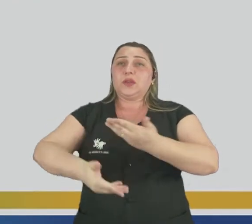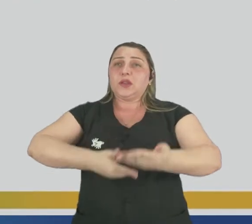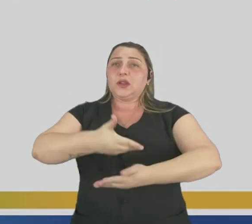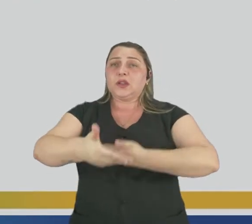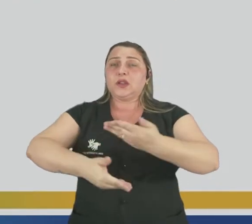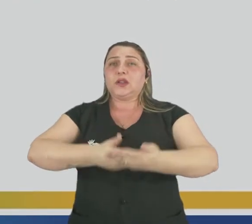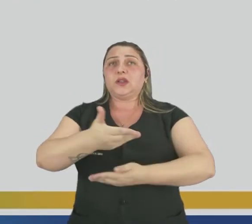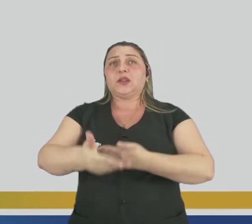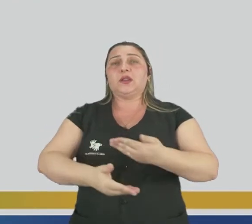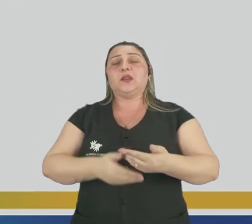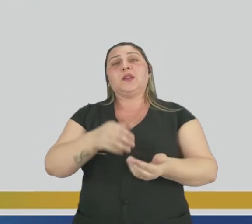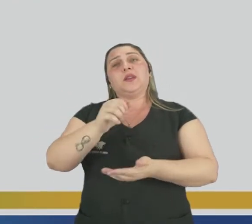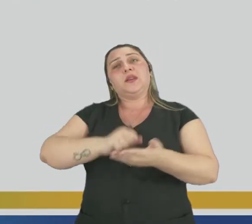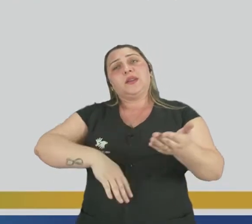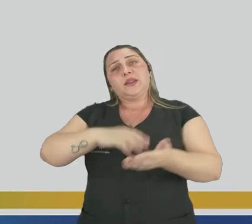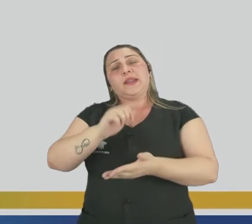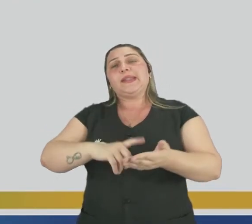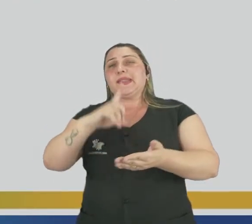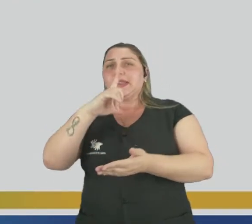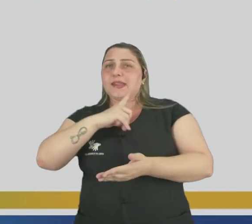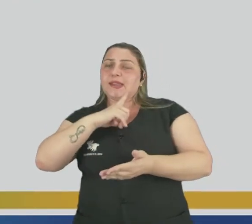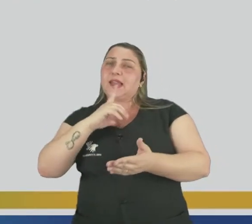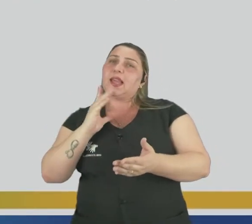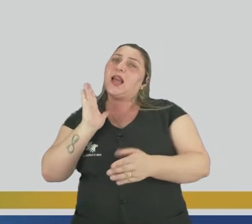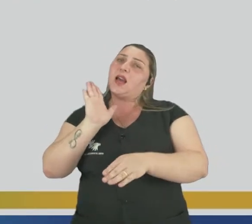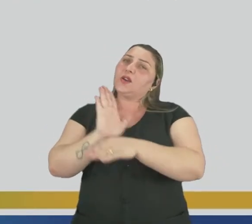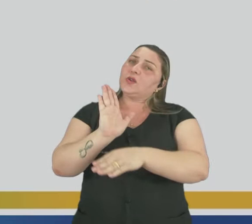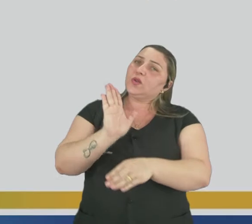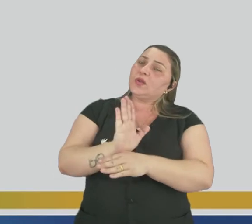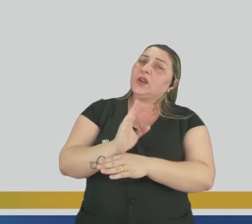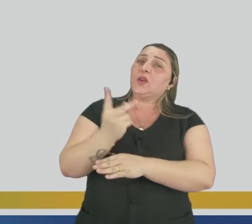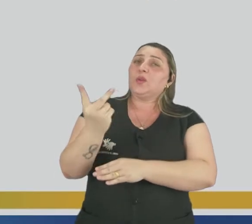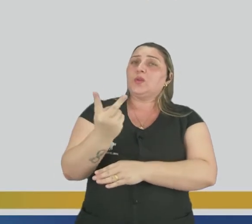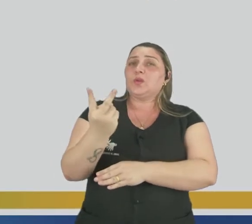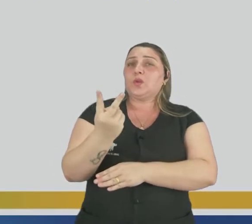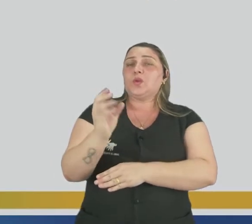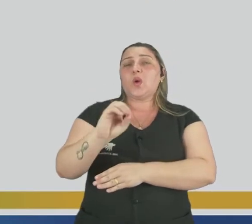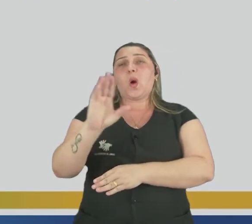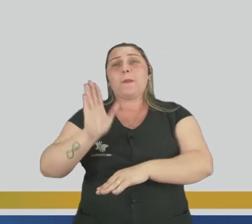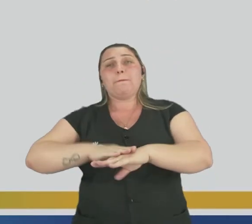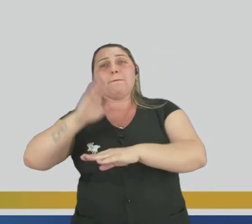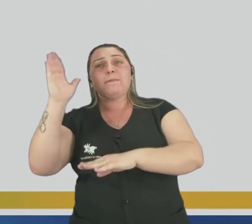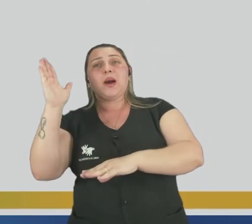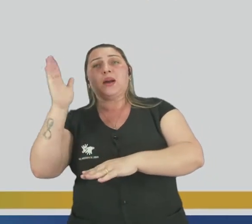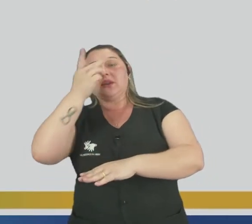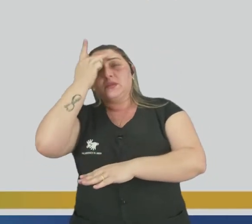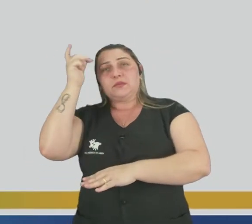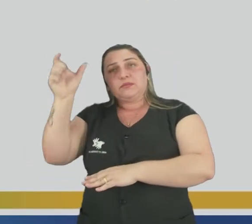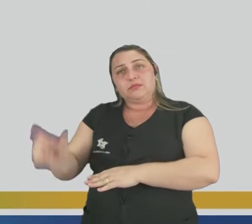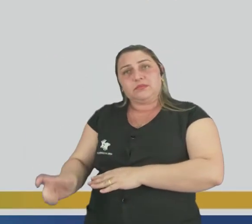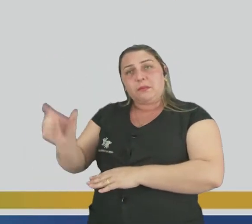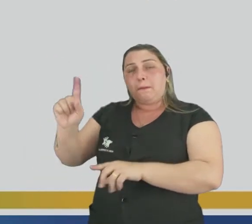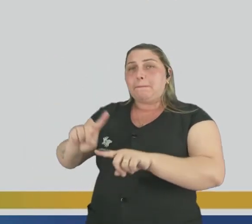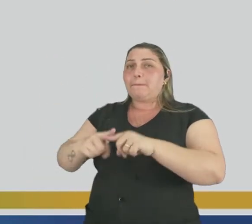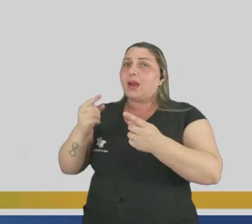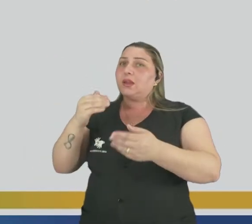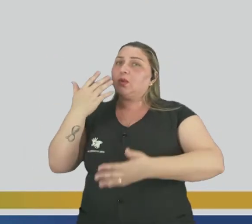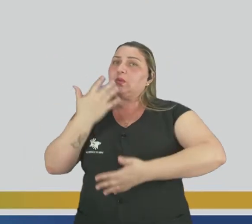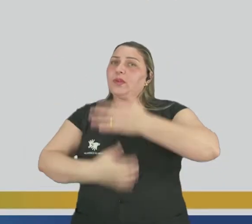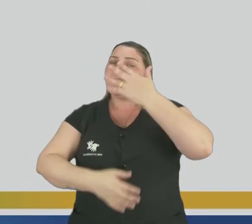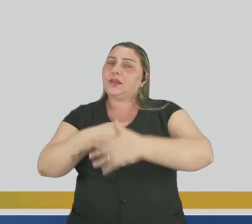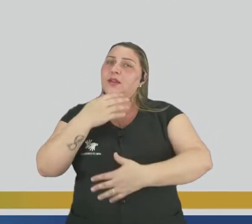com o oponente são as atividades que requerem a colaboração de dois ou mais atletas, mas que não implicam